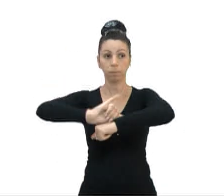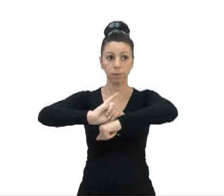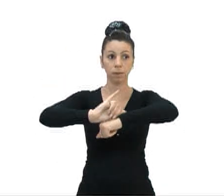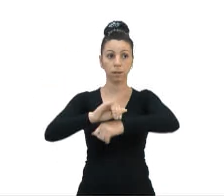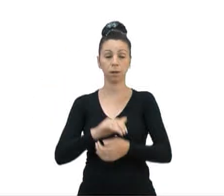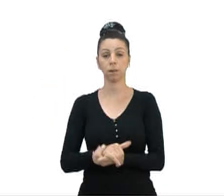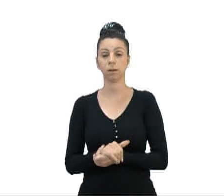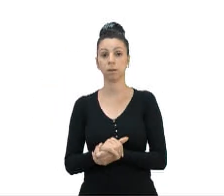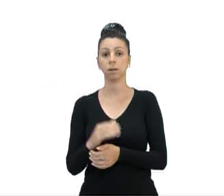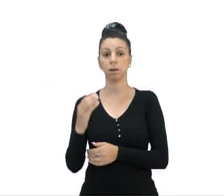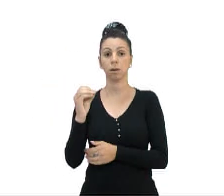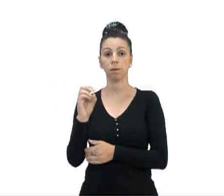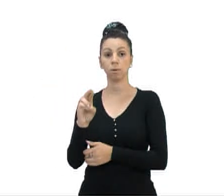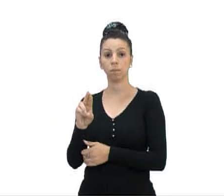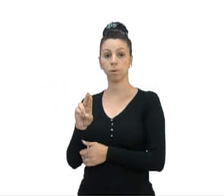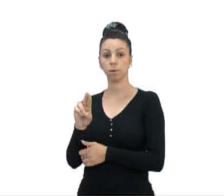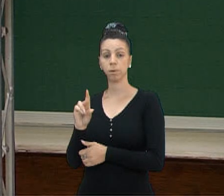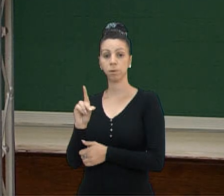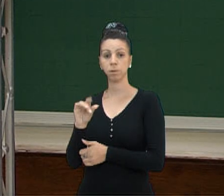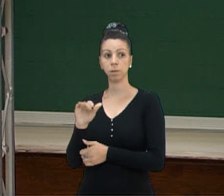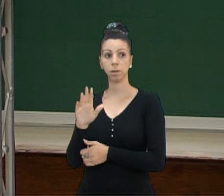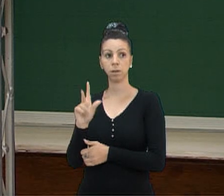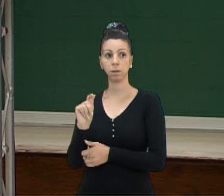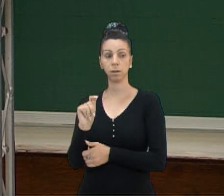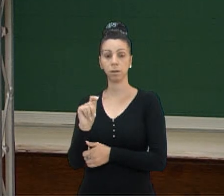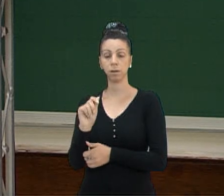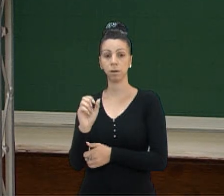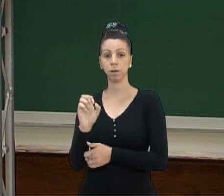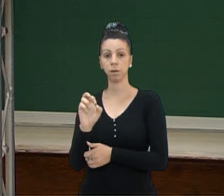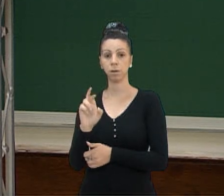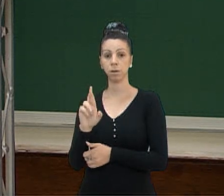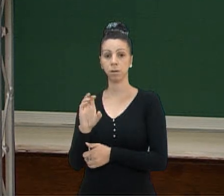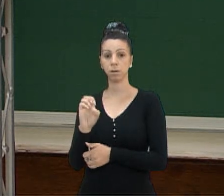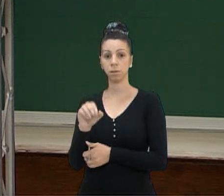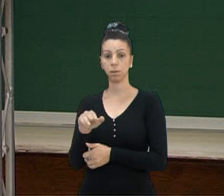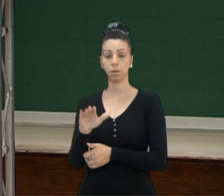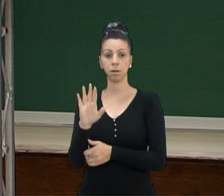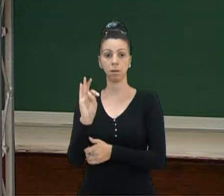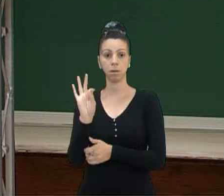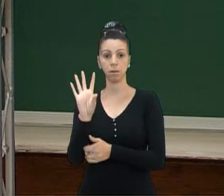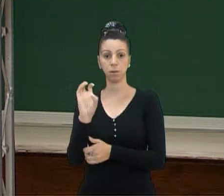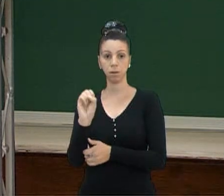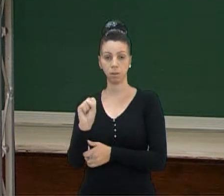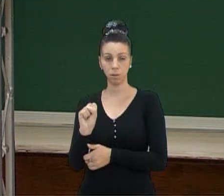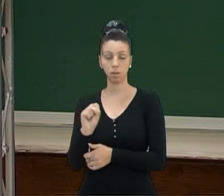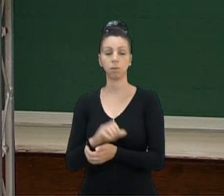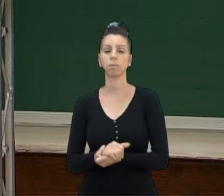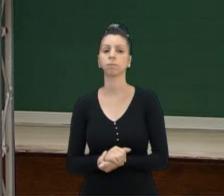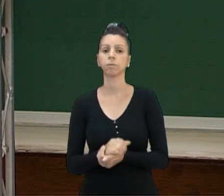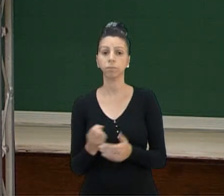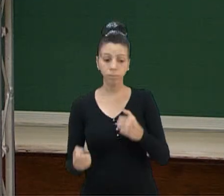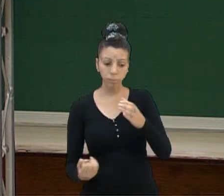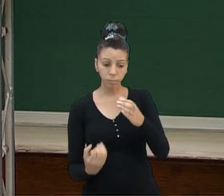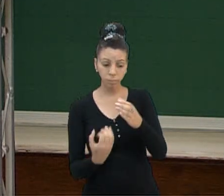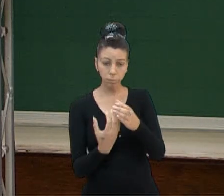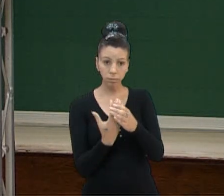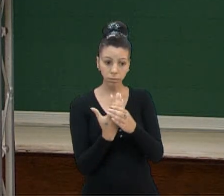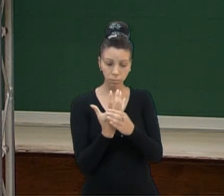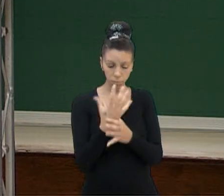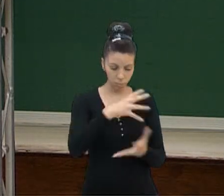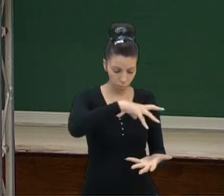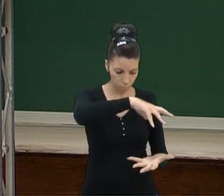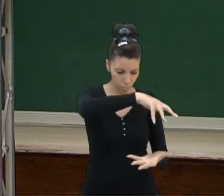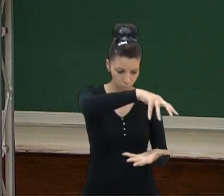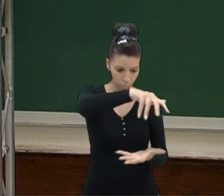A gente já vai ver no mapa ali essas divisões. Então, se eu pensar na formação geológica da Terra, eu vou